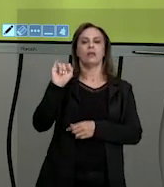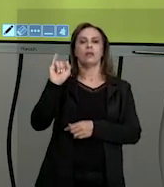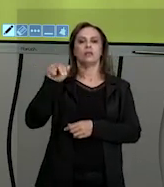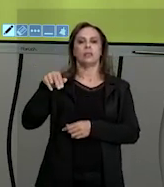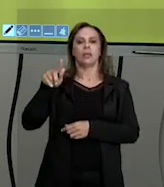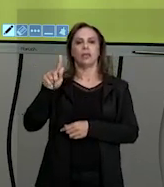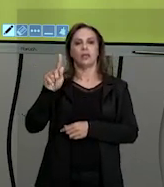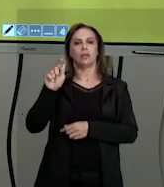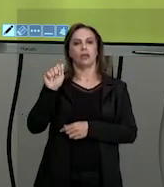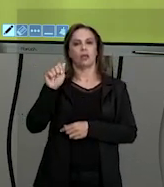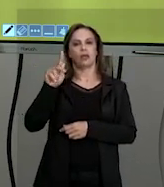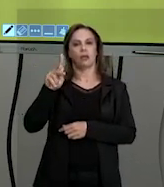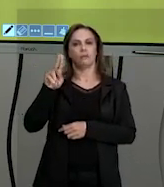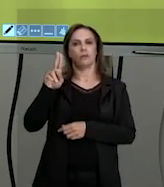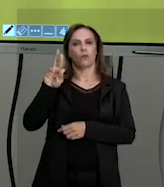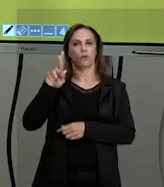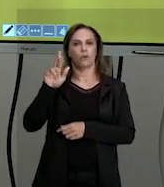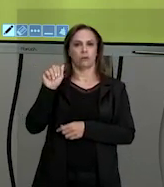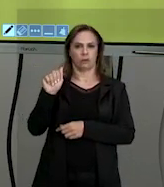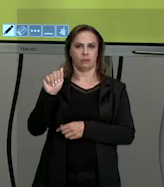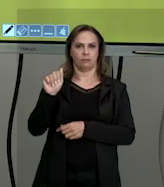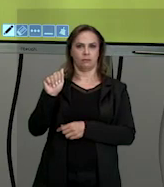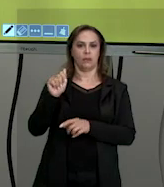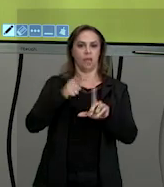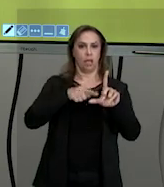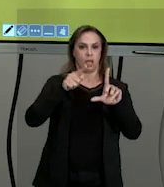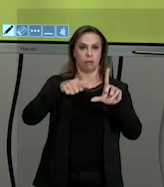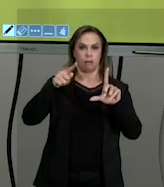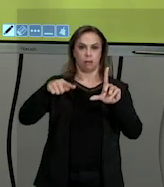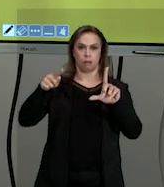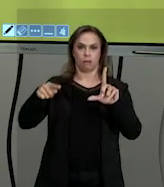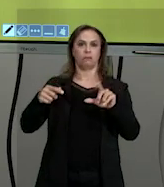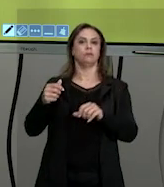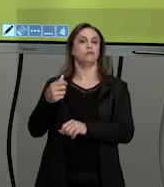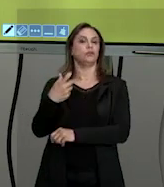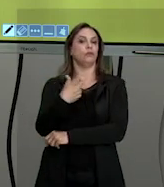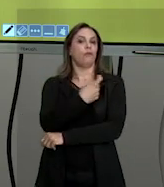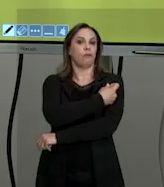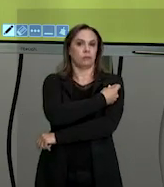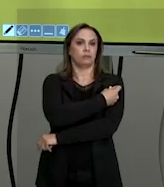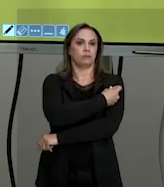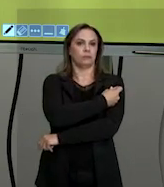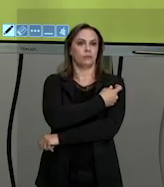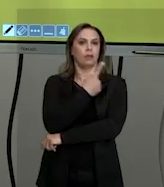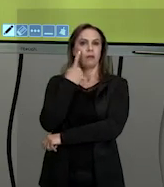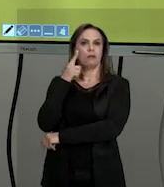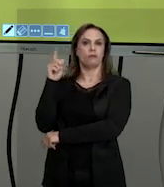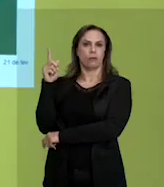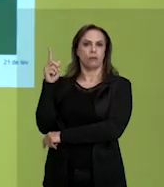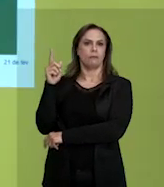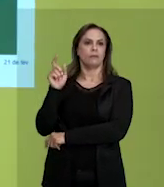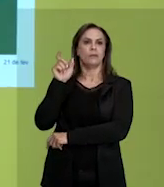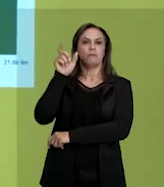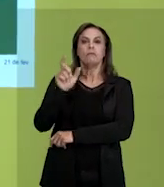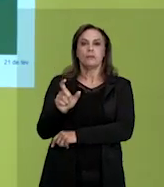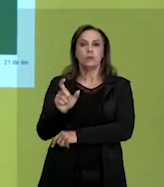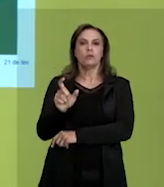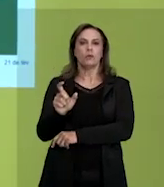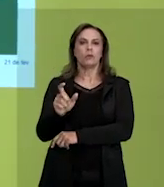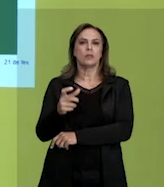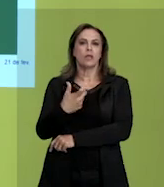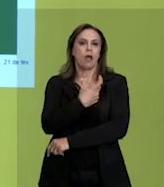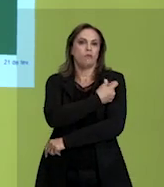de vacinação, ok? E a gente verifica quem tem pelo menos uma dose nesse verde mais